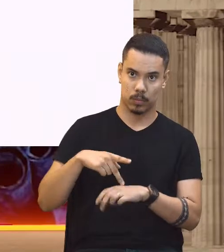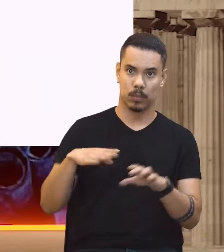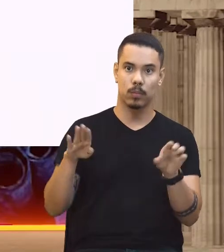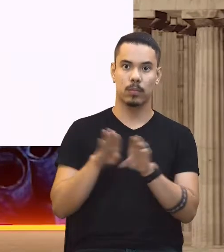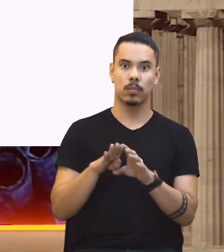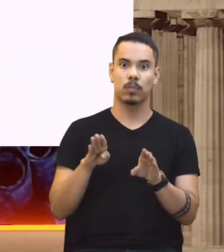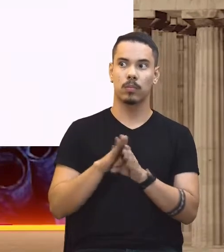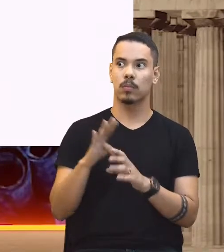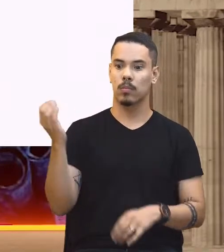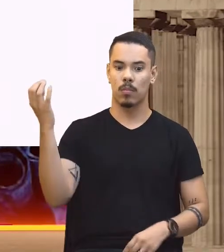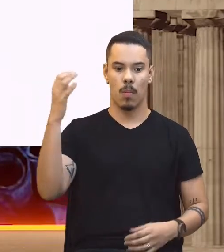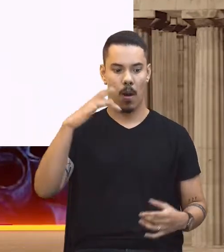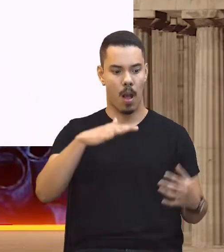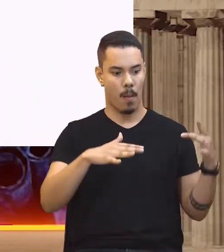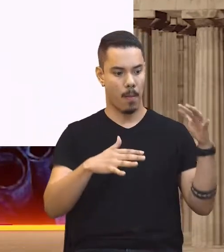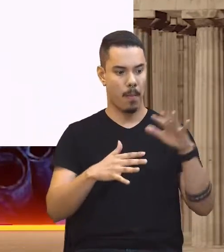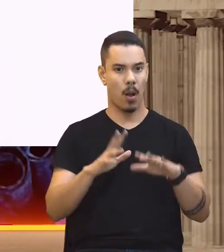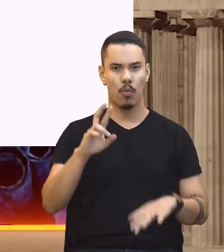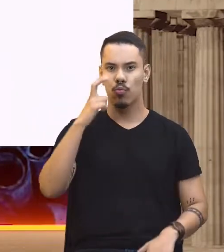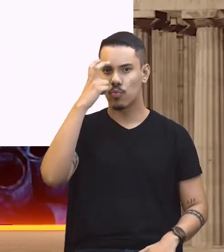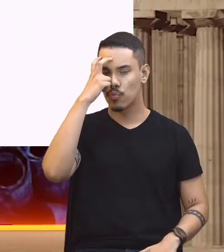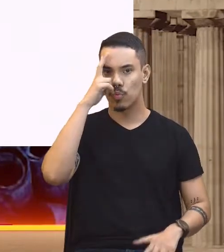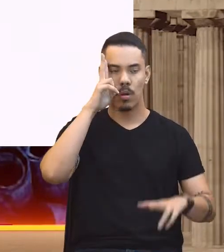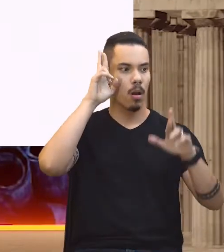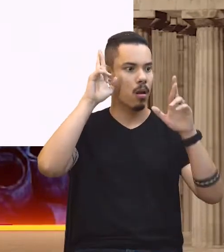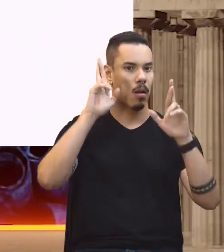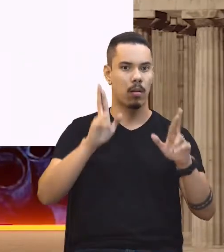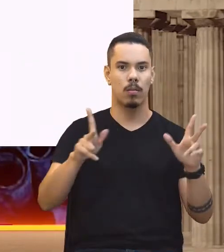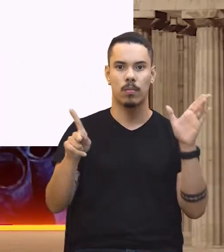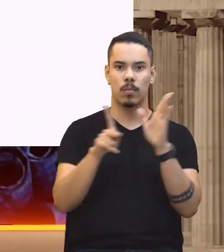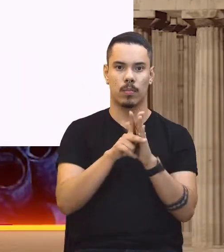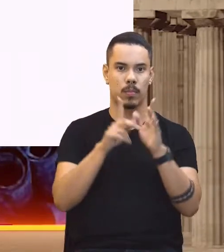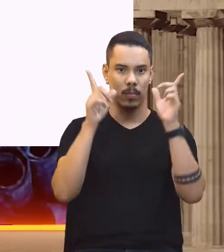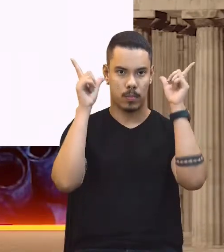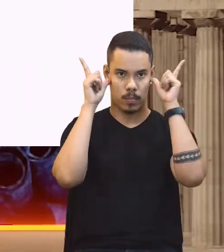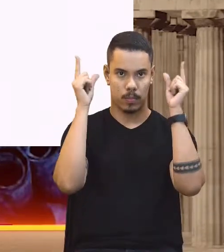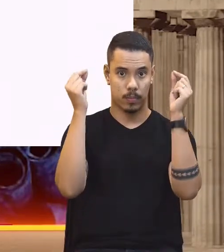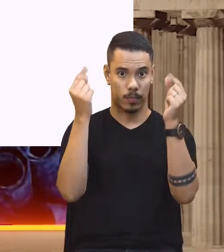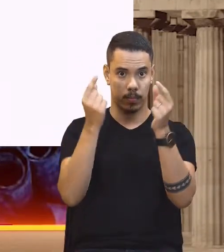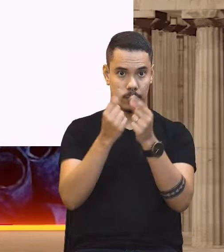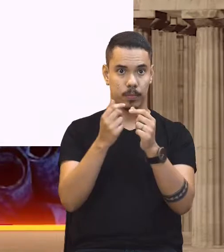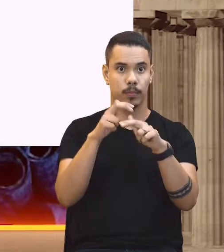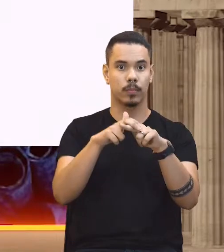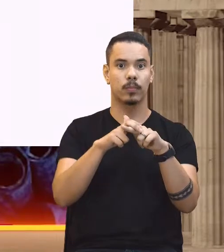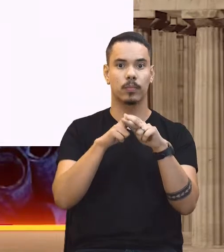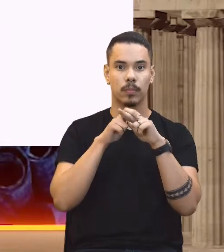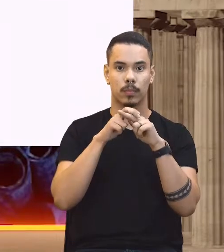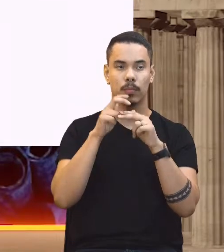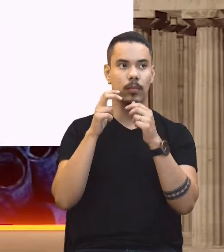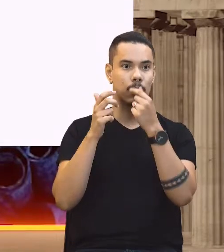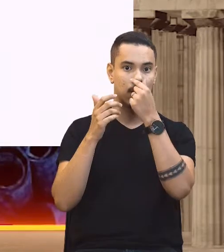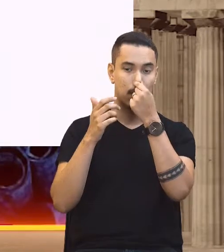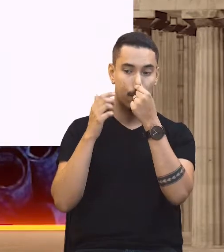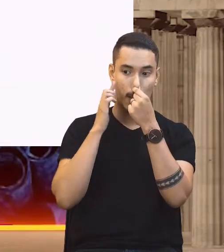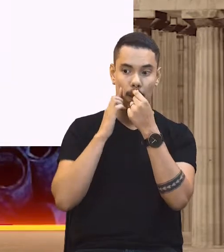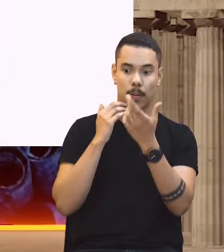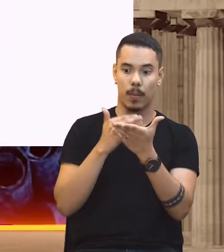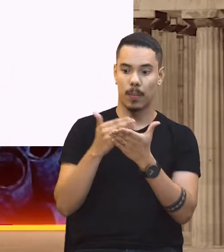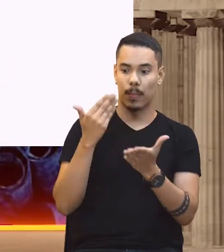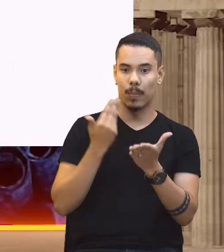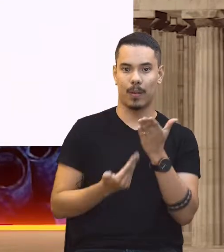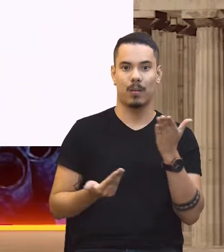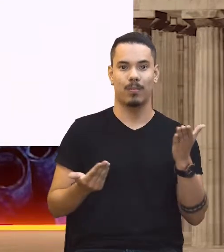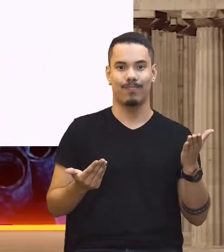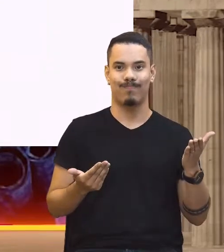que tinham culturas totalmente diferentes da dos gregos. Então ali a Grécia Antiga ela começa a perder a sua